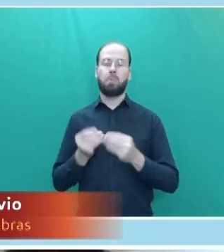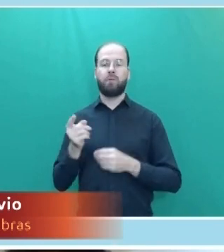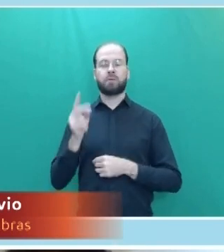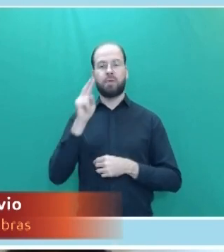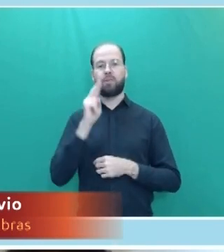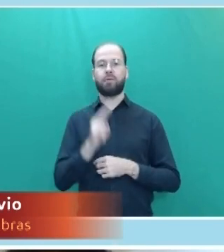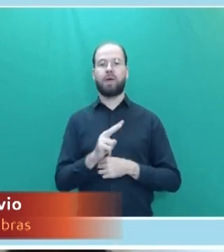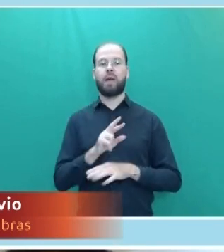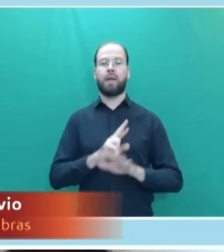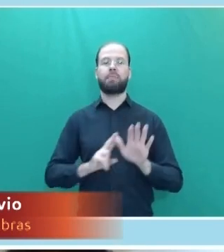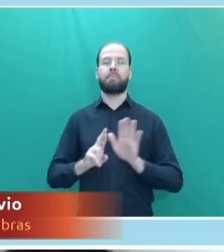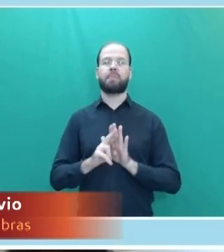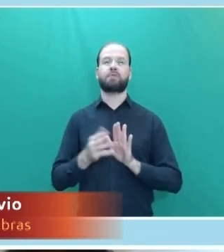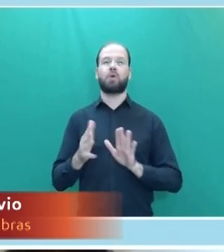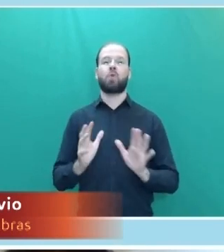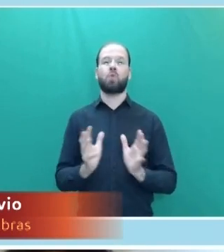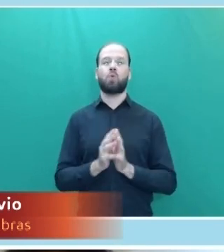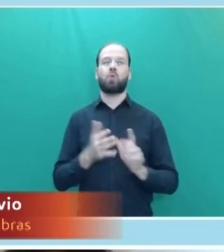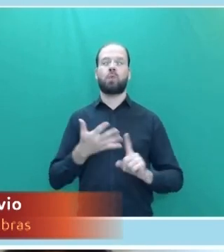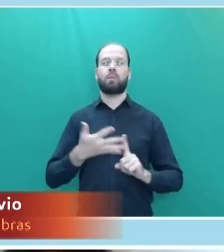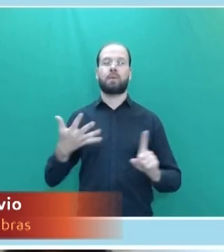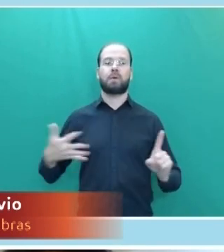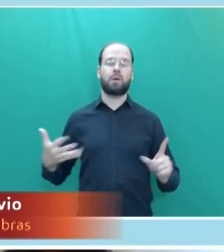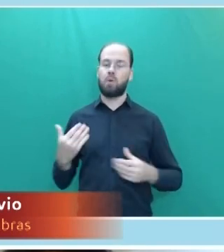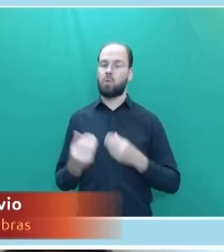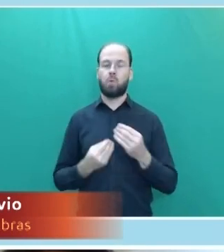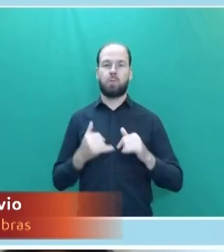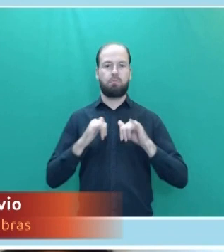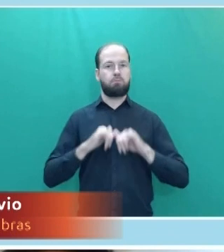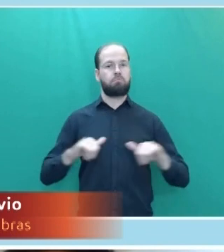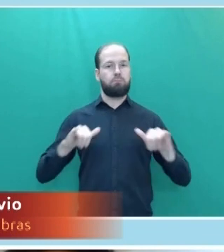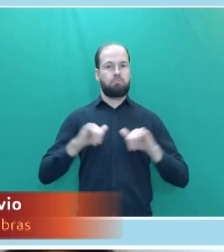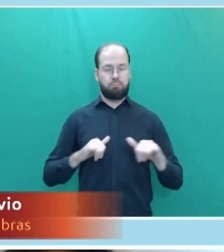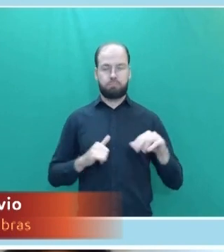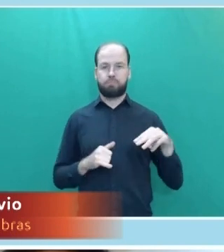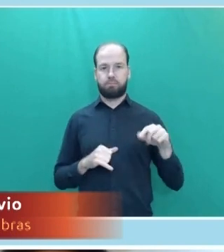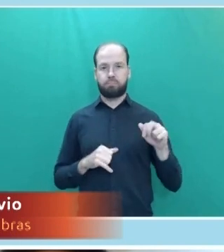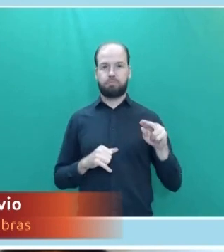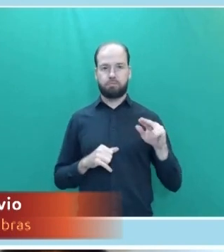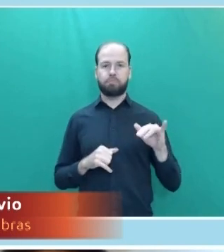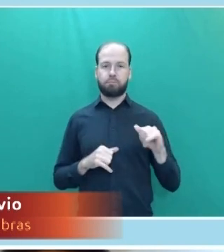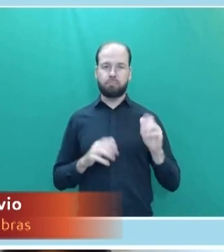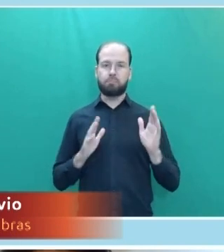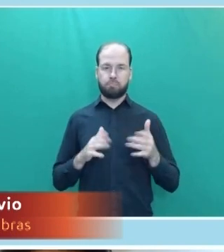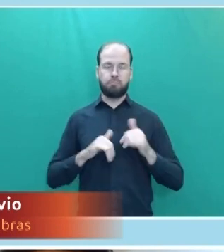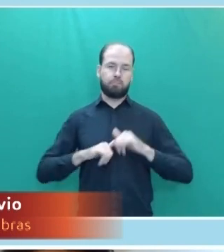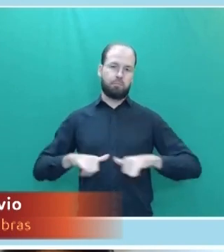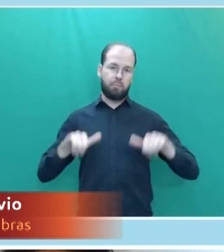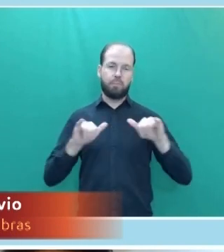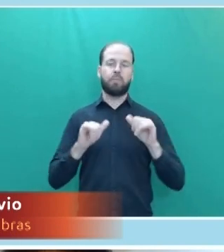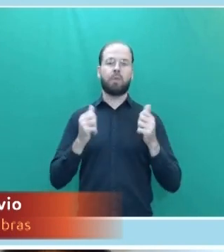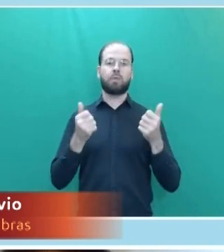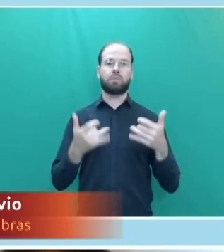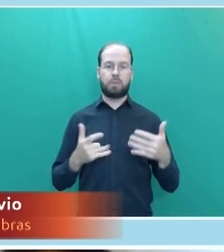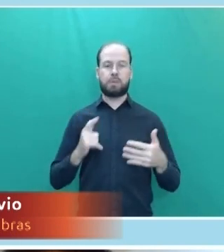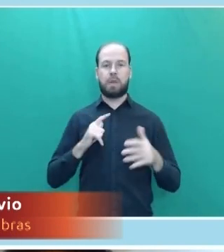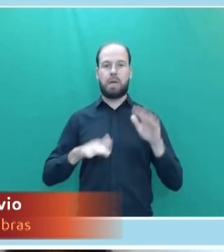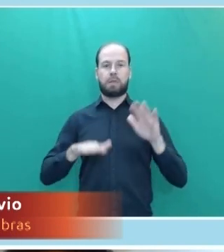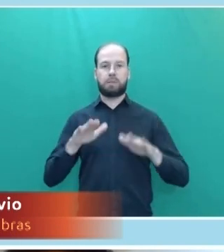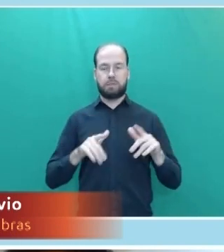desse grupo na mídia, né? A gente sabe, como Maria até citou um pouquinho, né, que às vezes há espaços